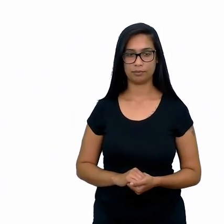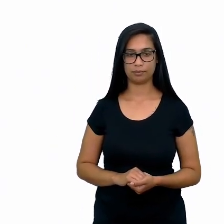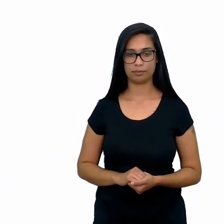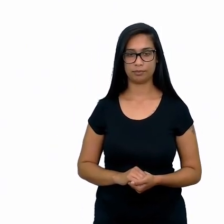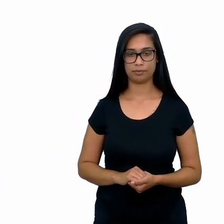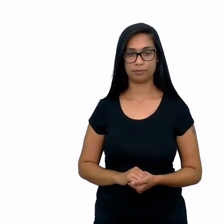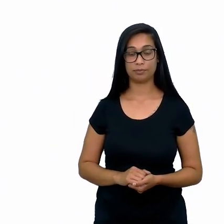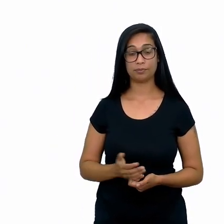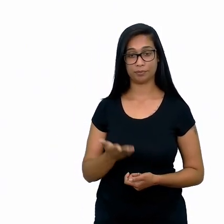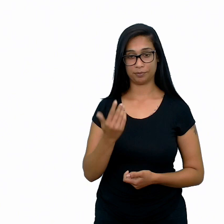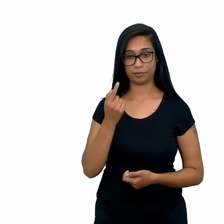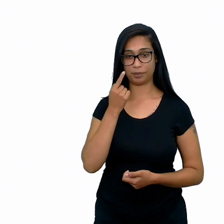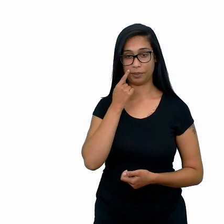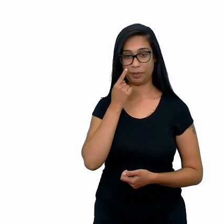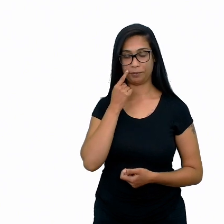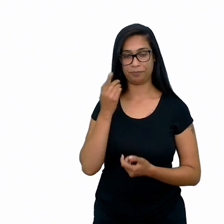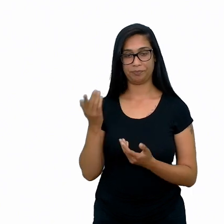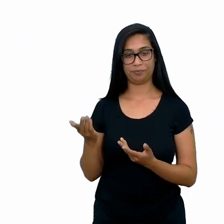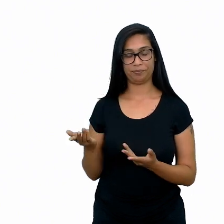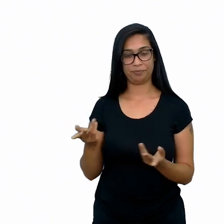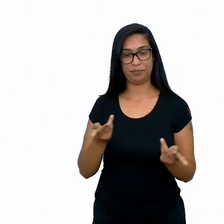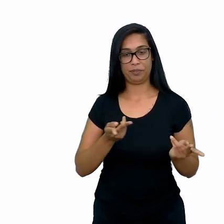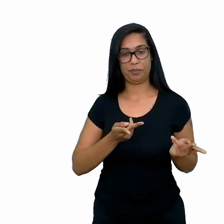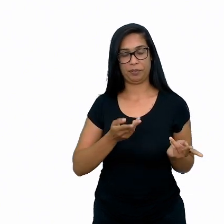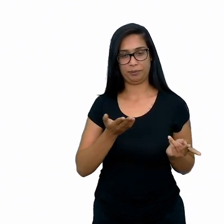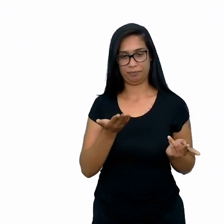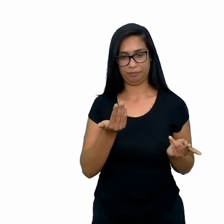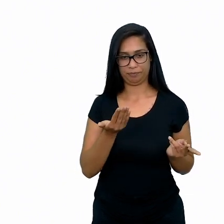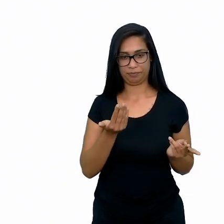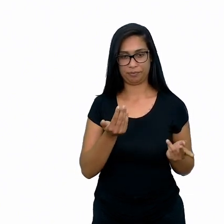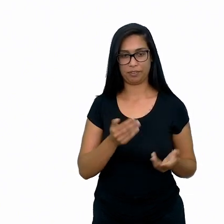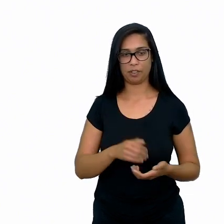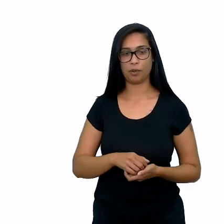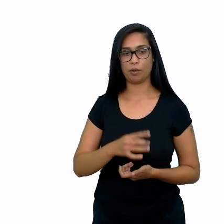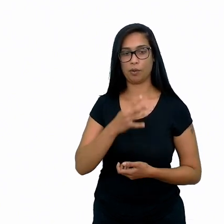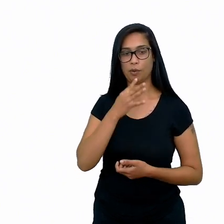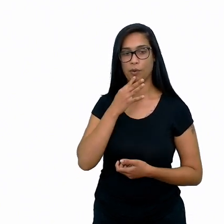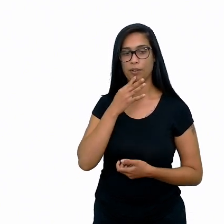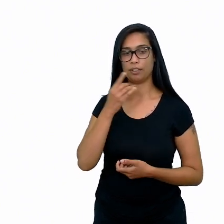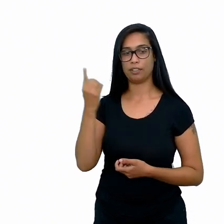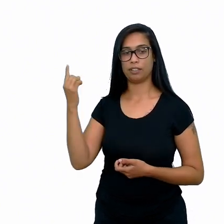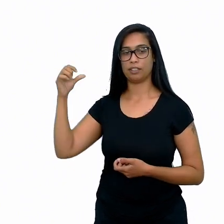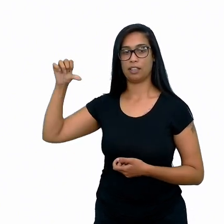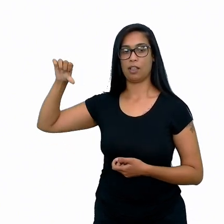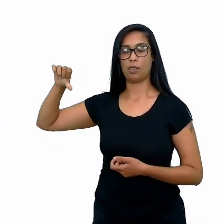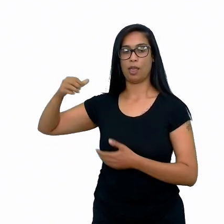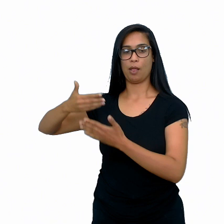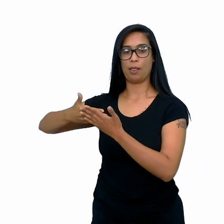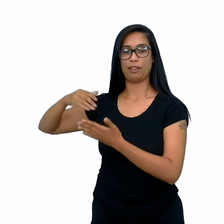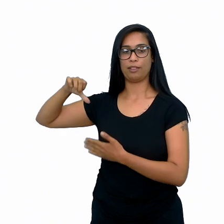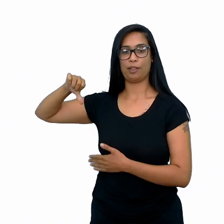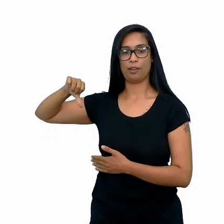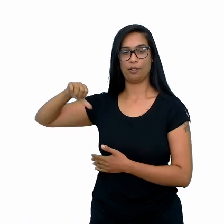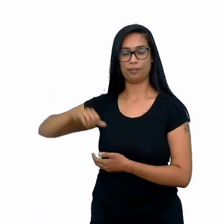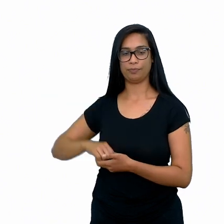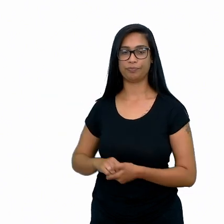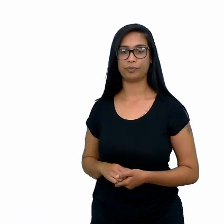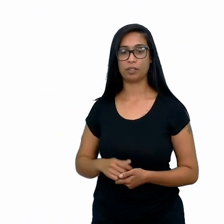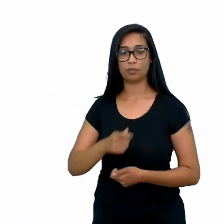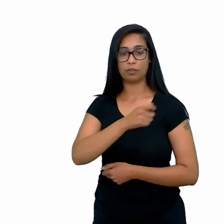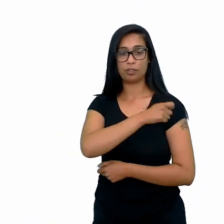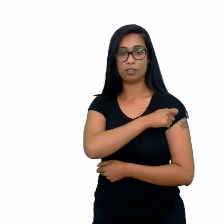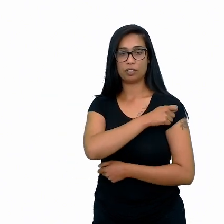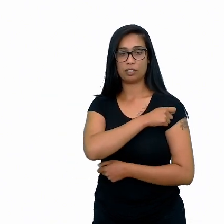Então, agora, convido vocês a conhecerem a aula 9, em que os estudantes irão produzir